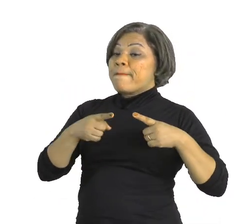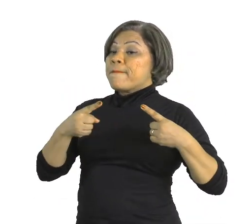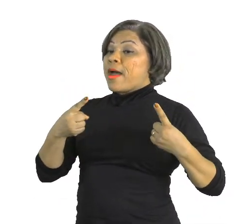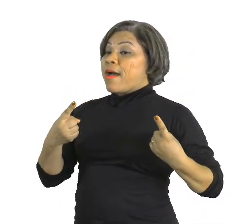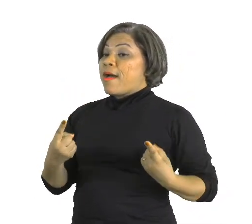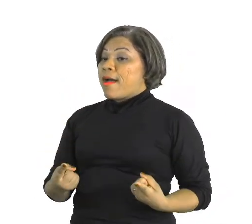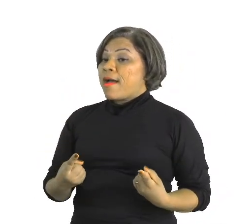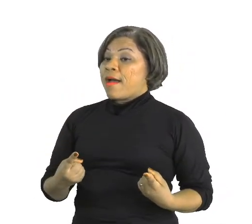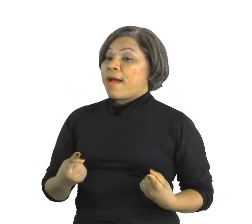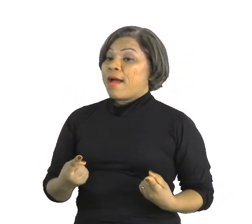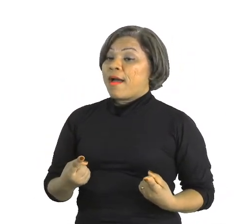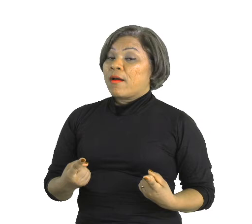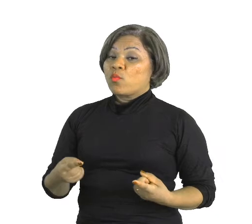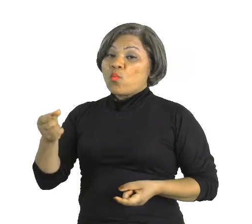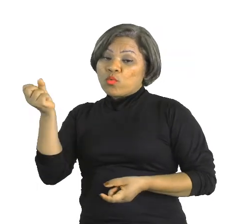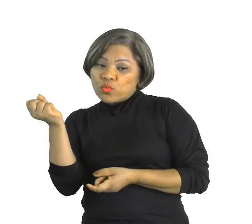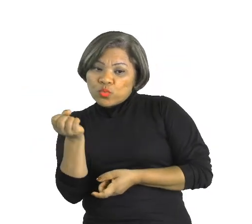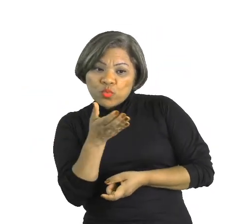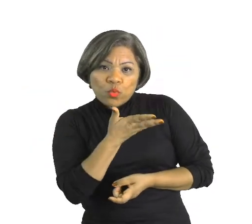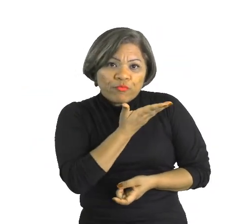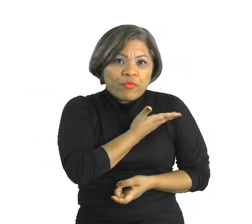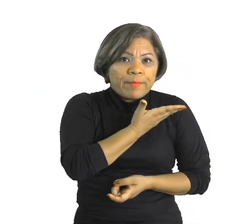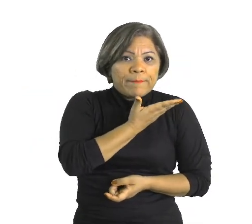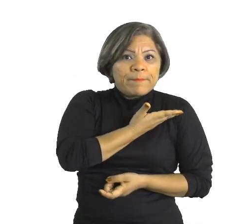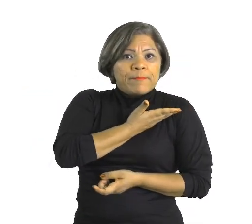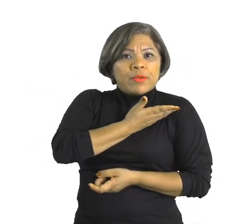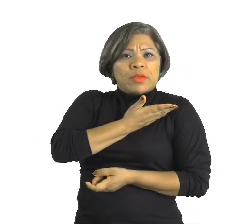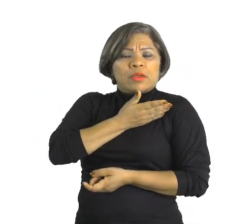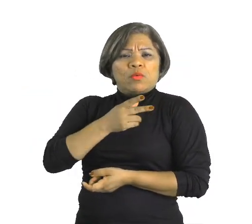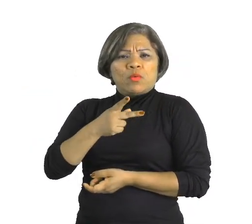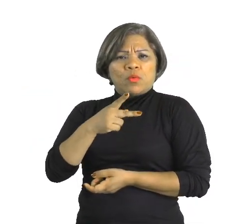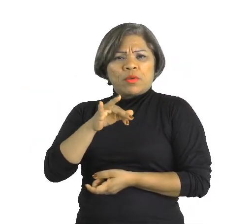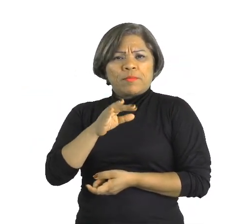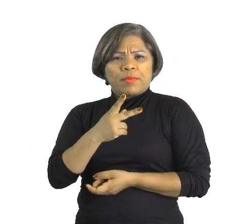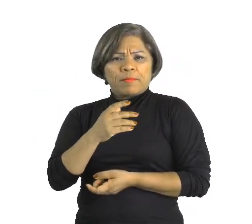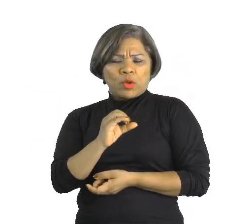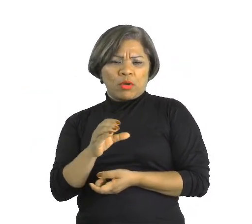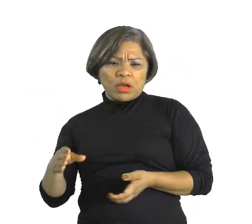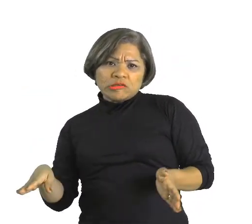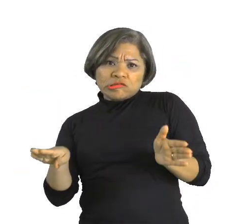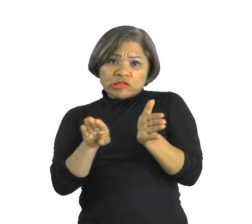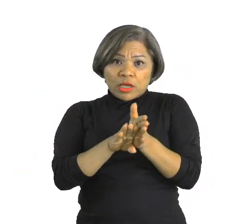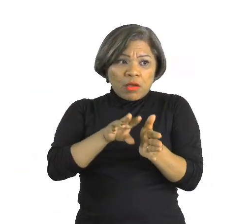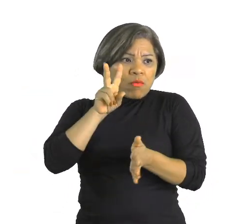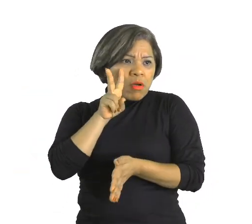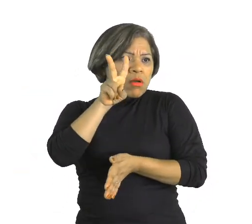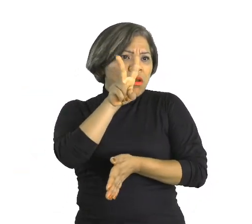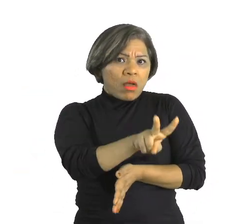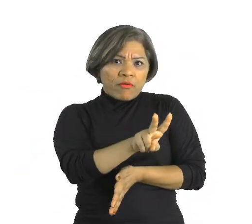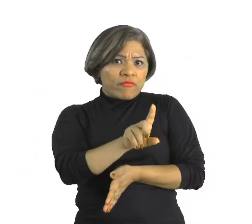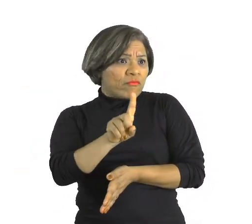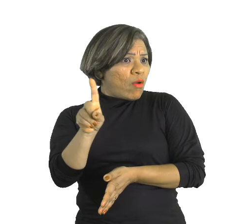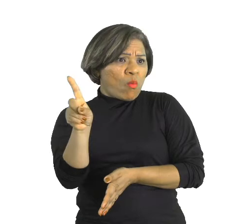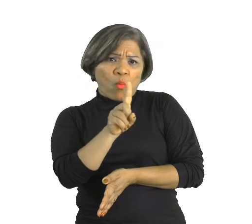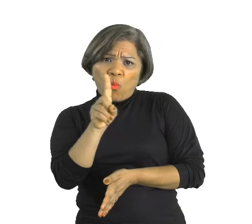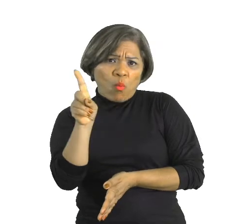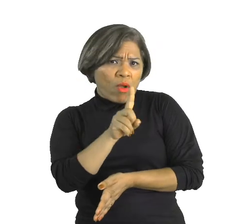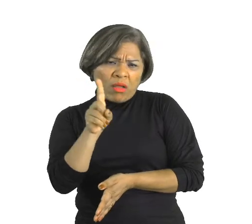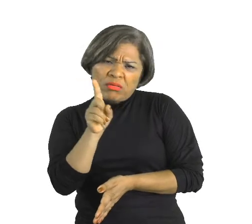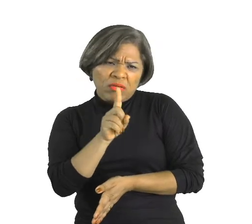os novos amigos de Pipoca chegaram, ela viu que eles não eram nem um